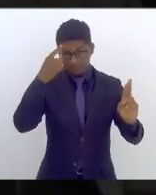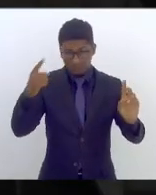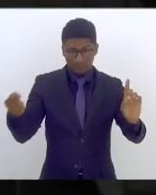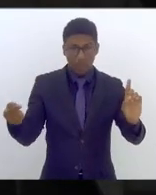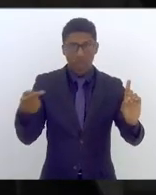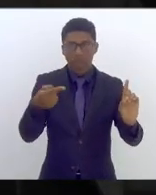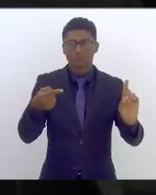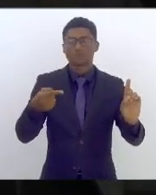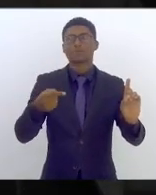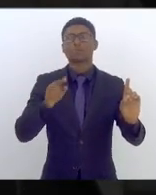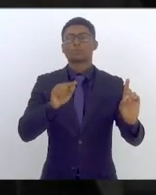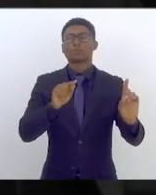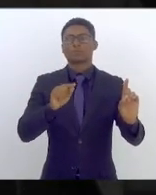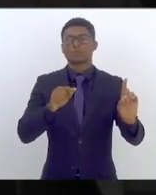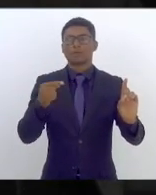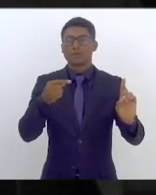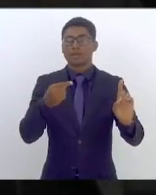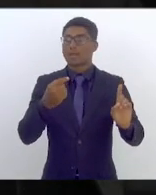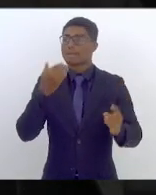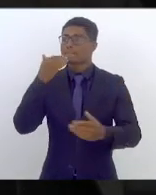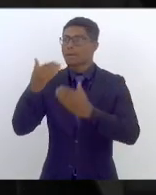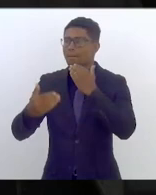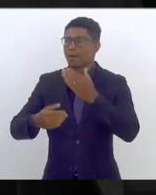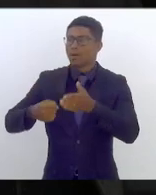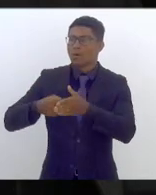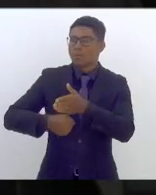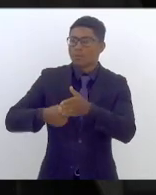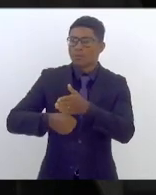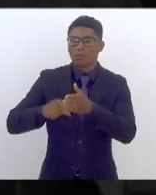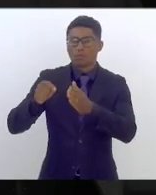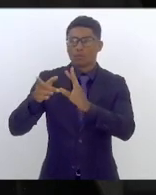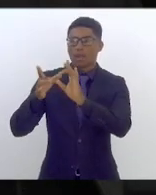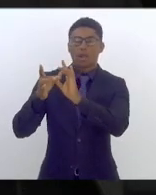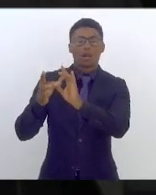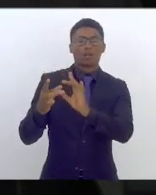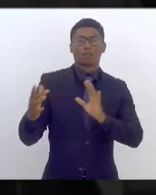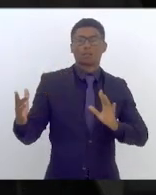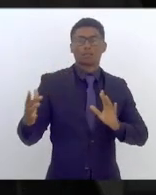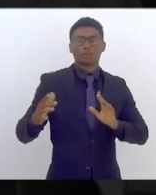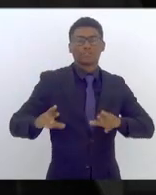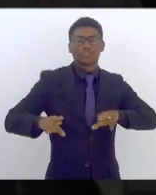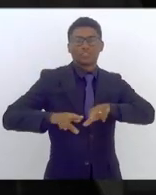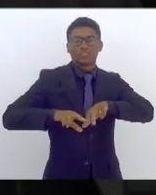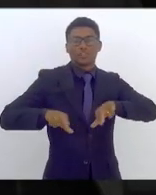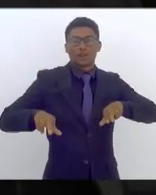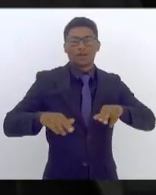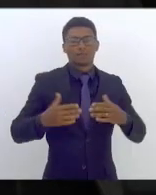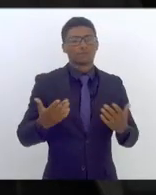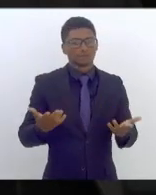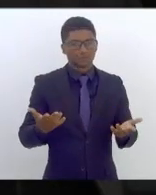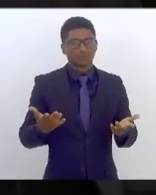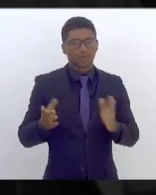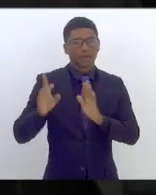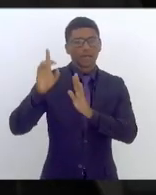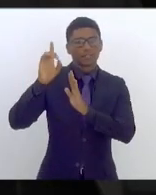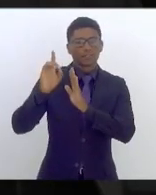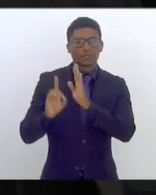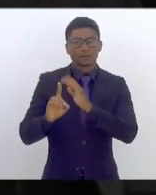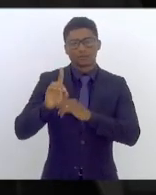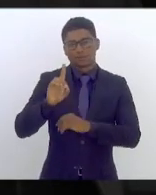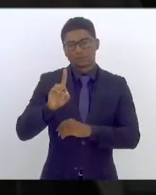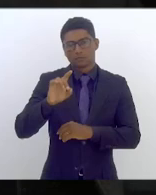reivindicaram a independência da atuação dos direitos difuso e Cláudio foi o primeiro